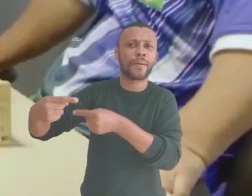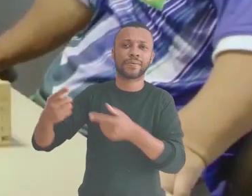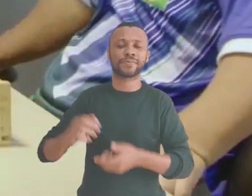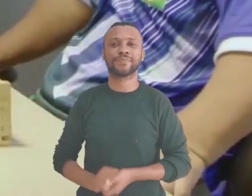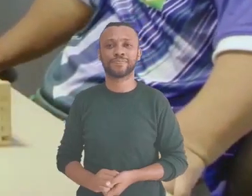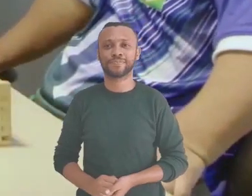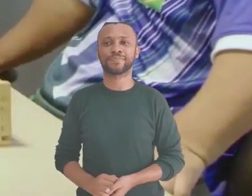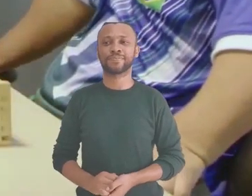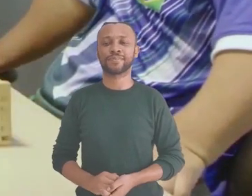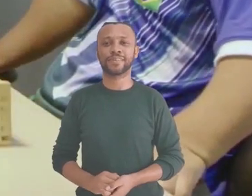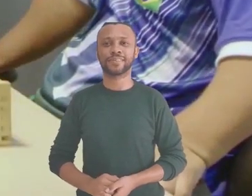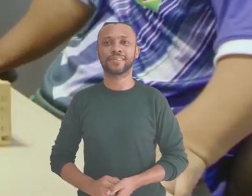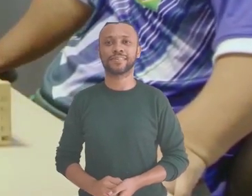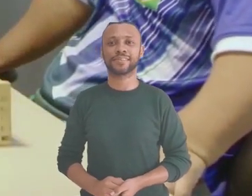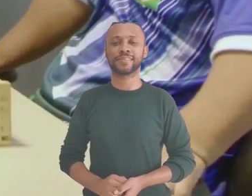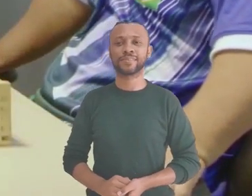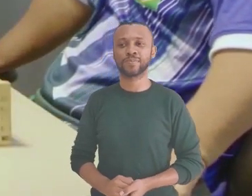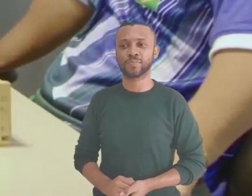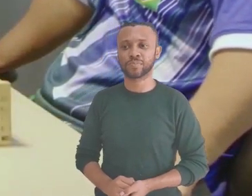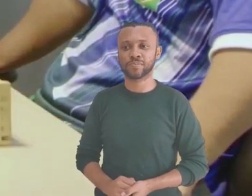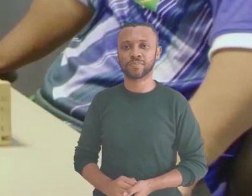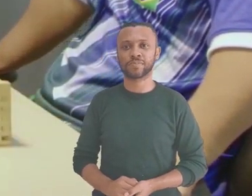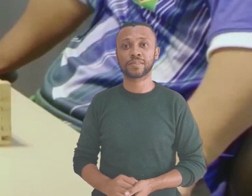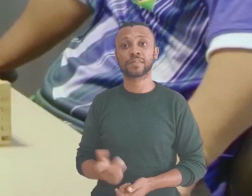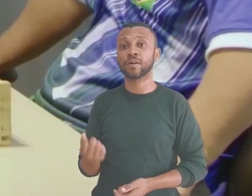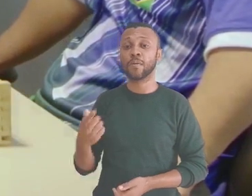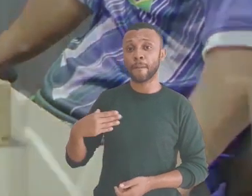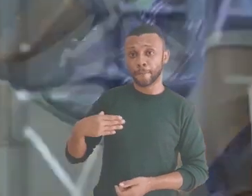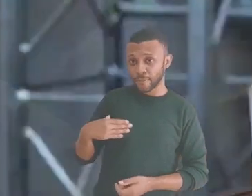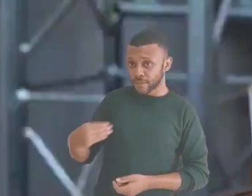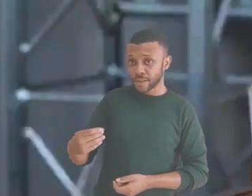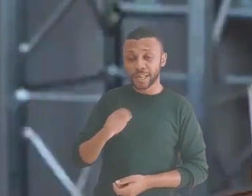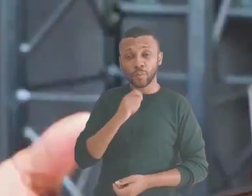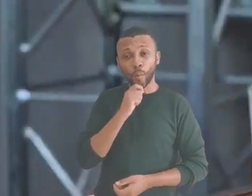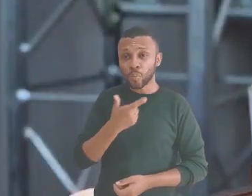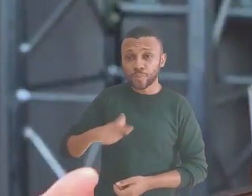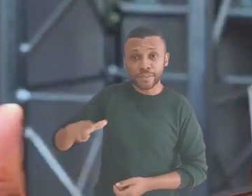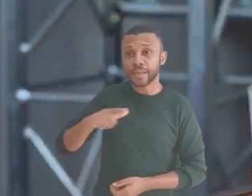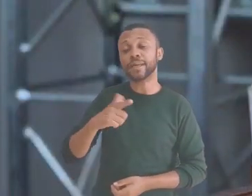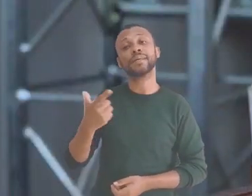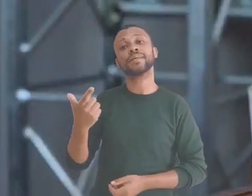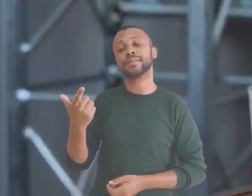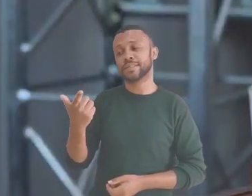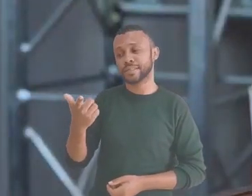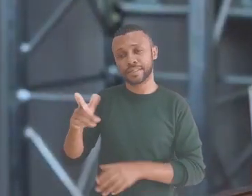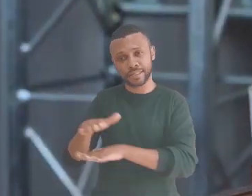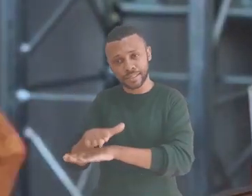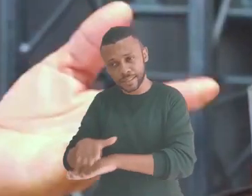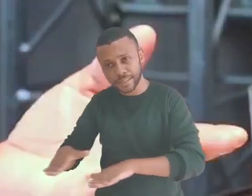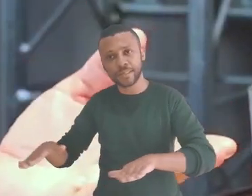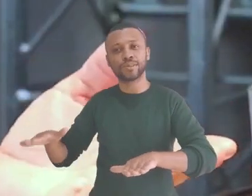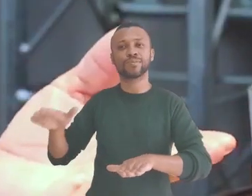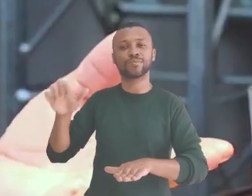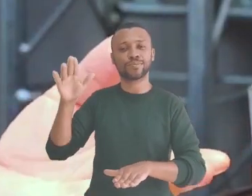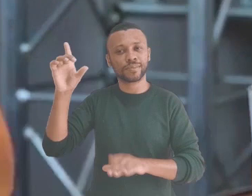Essa foi boa. Não, ele não tem nanismo. Eu falo que é infelizmente porque eu